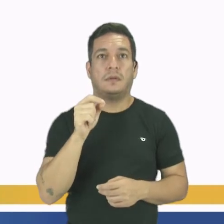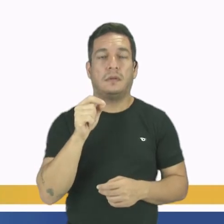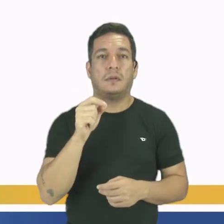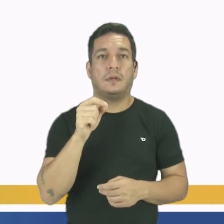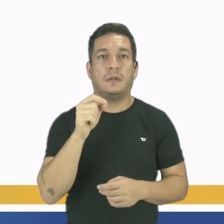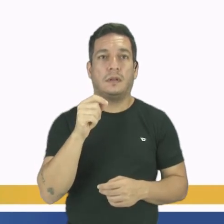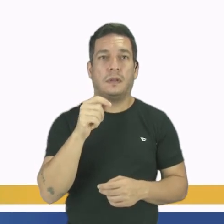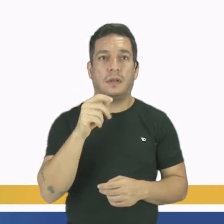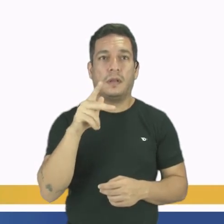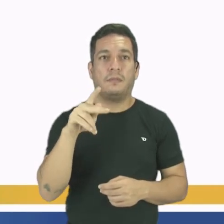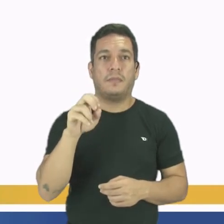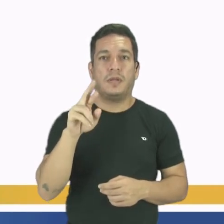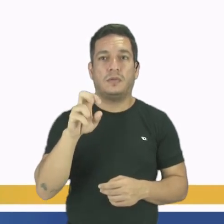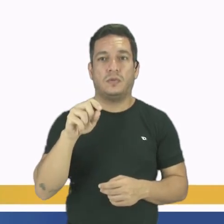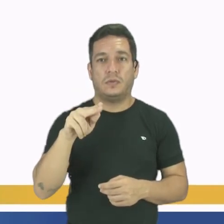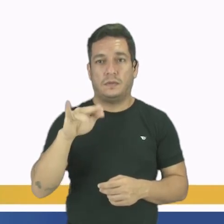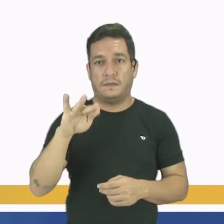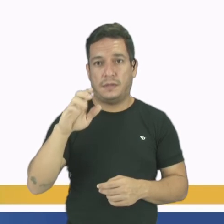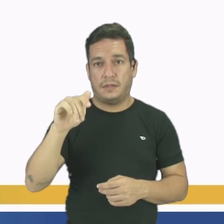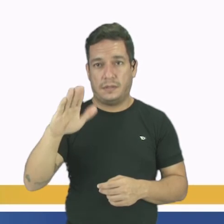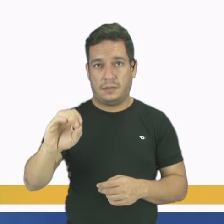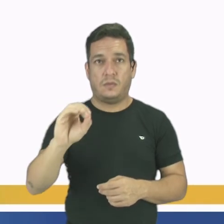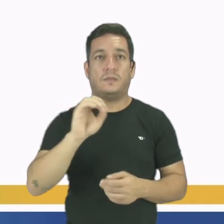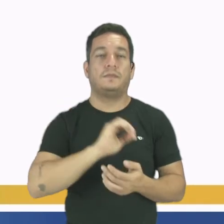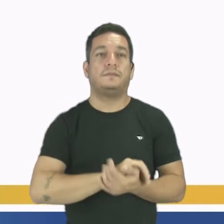a personificação.